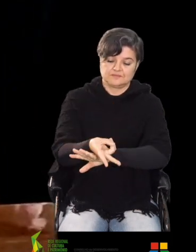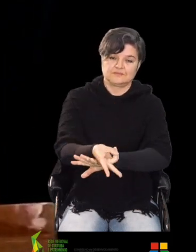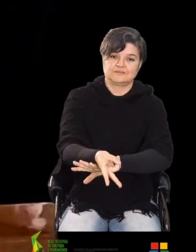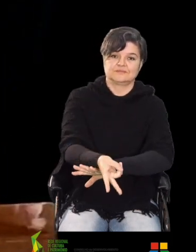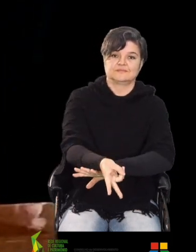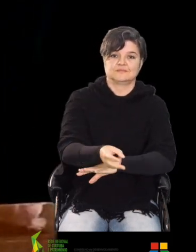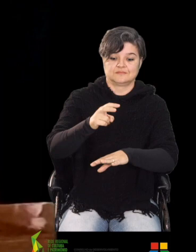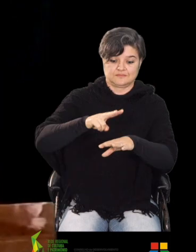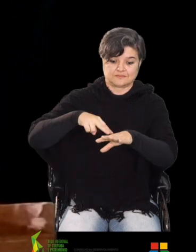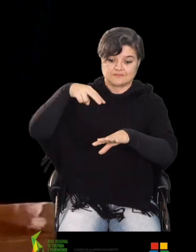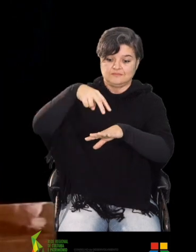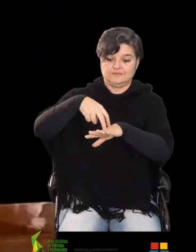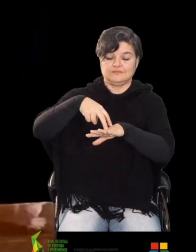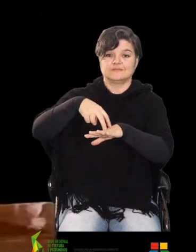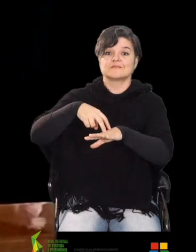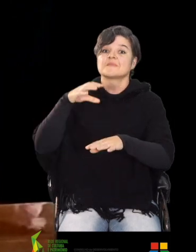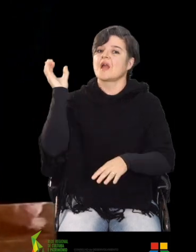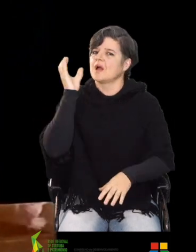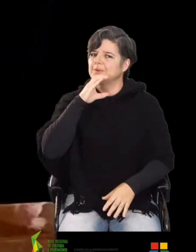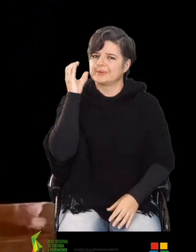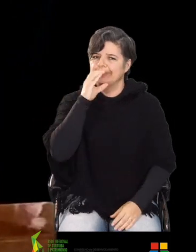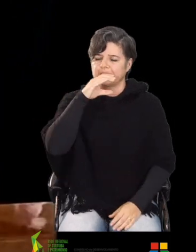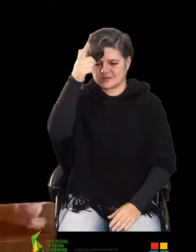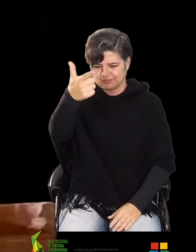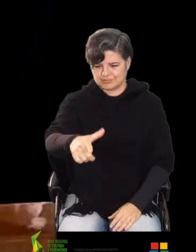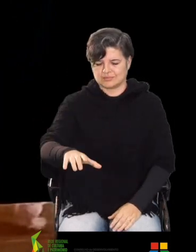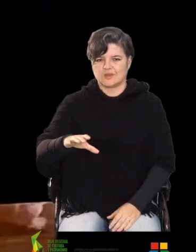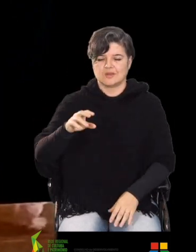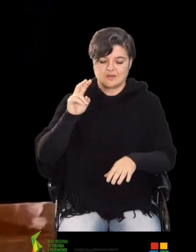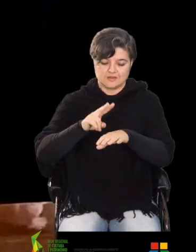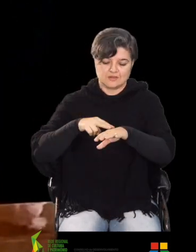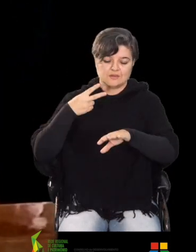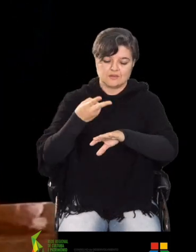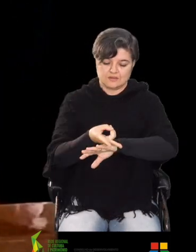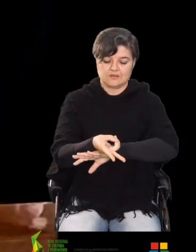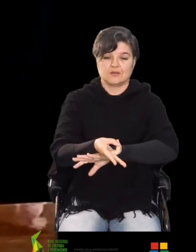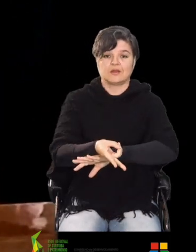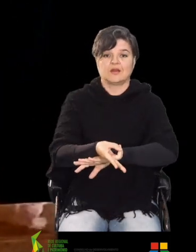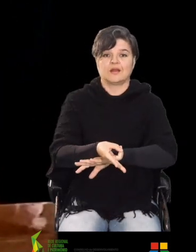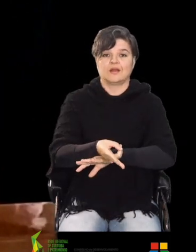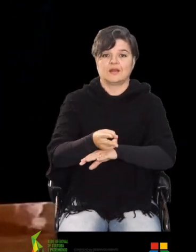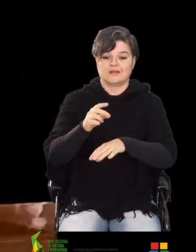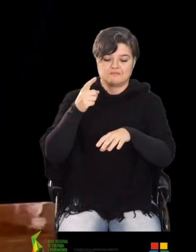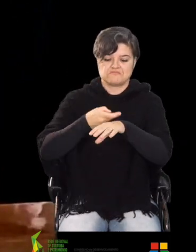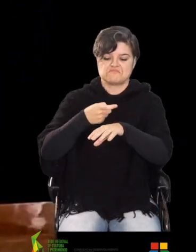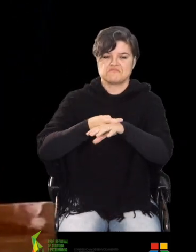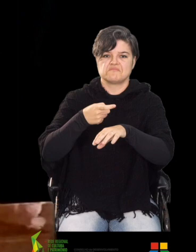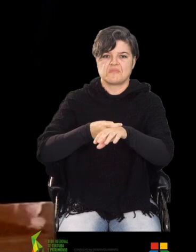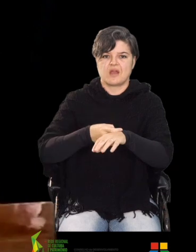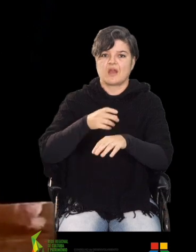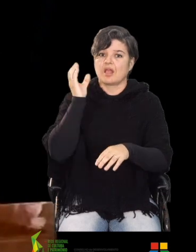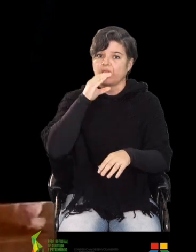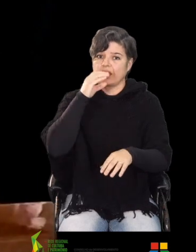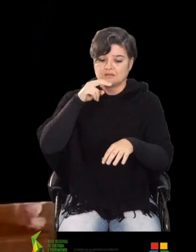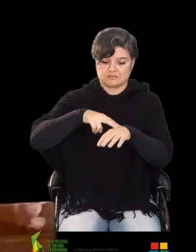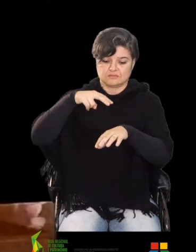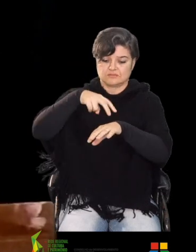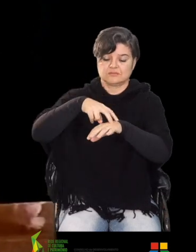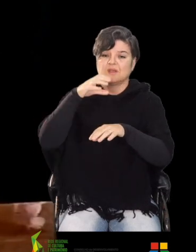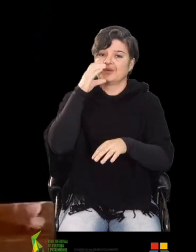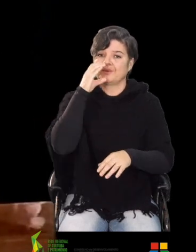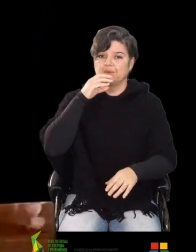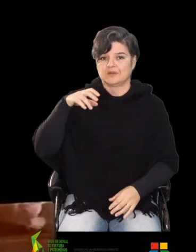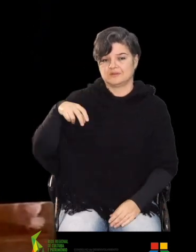mandou e de novo professor e continuou a correr correr correr e correr